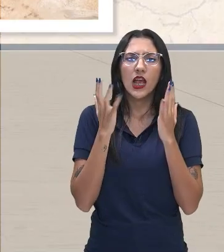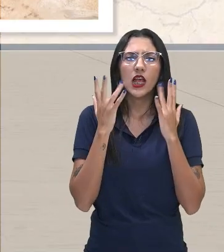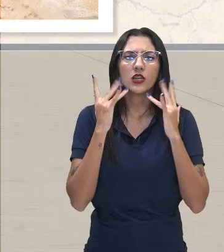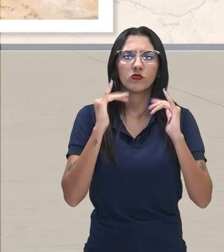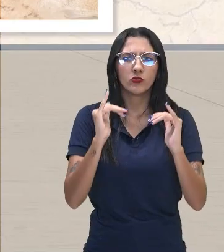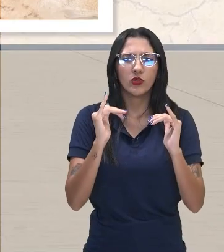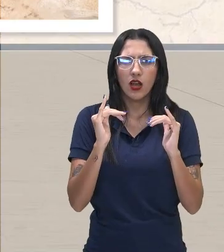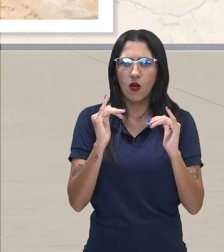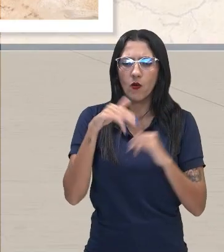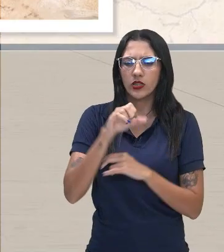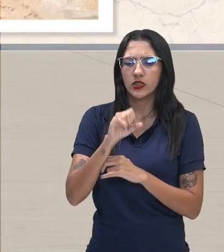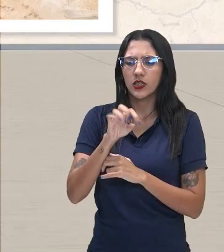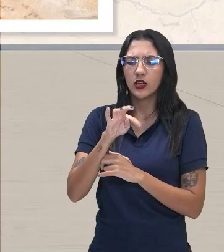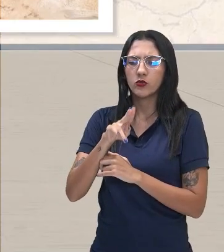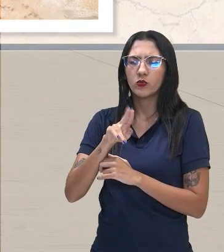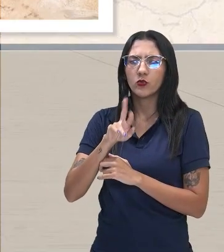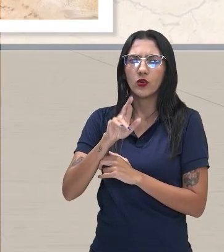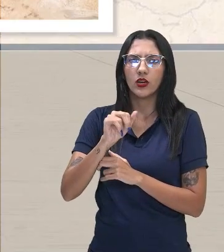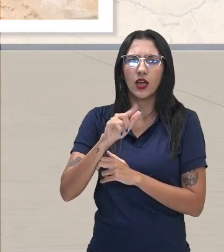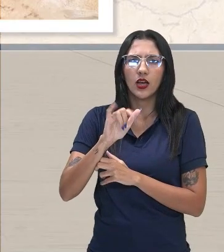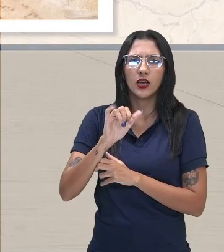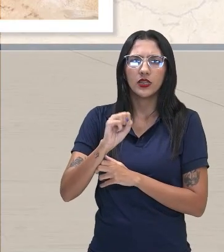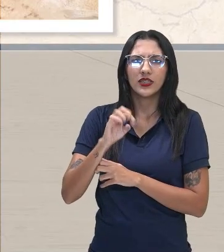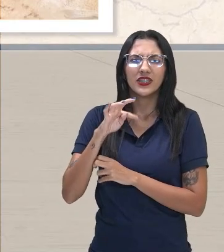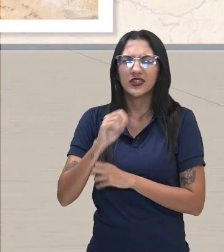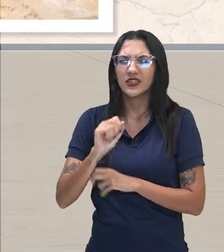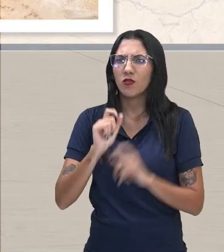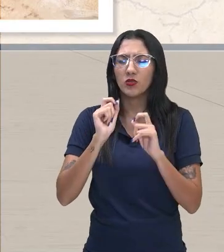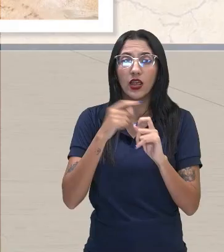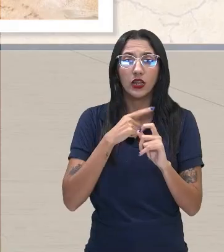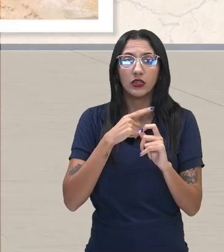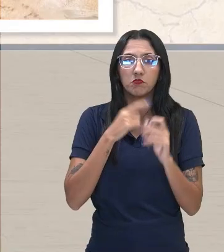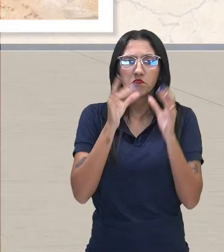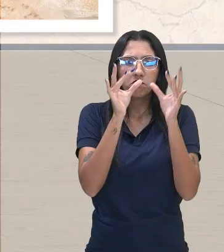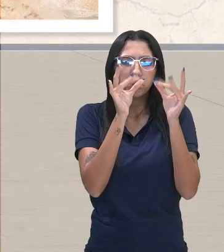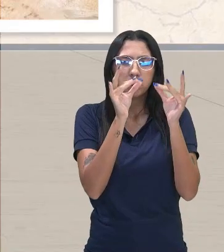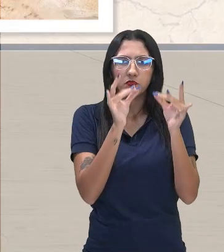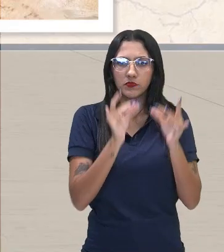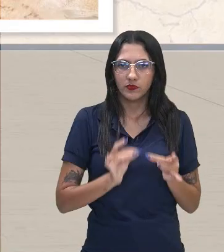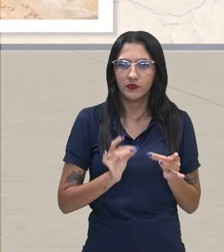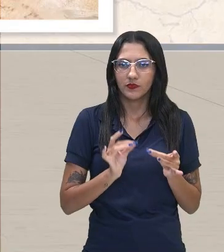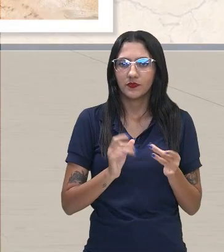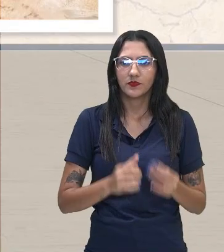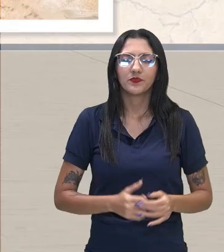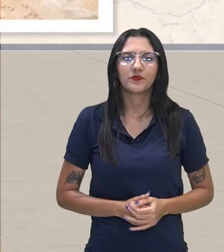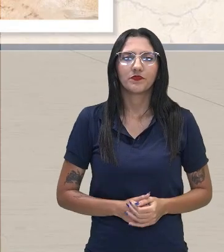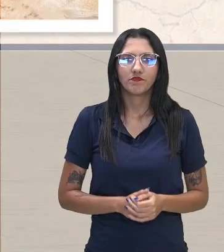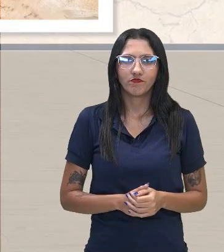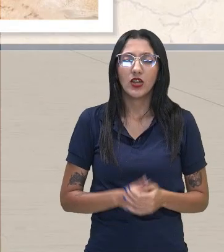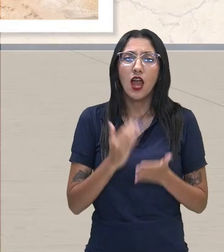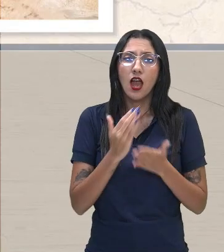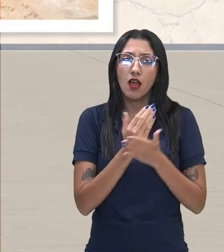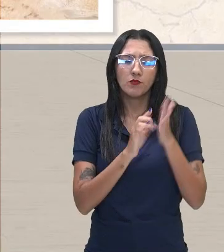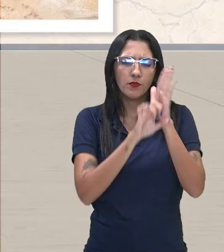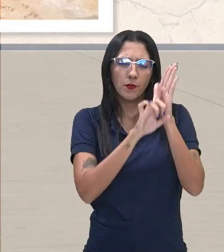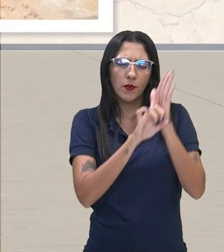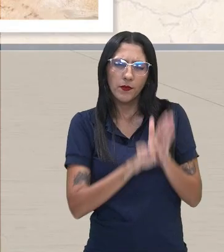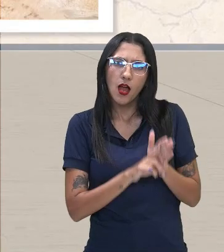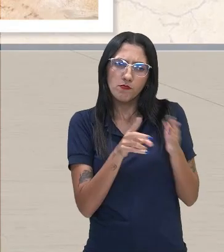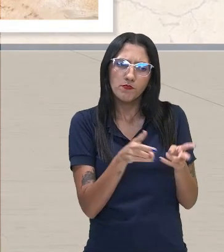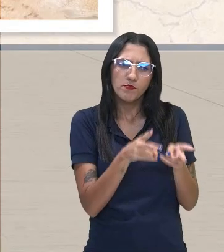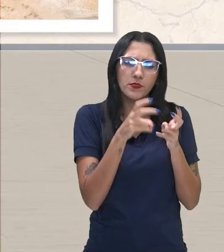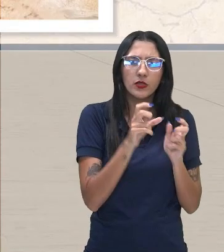ou seja, mais real possível. Alguns historiadores perceberam que essas pinturas